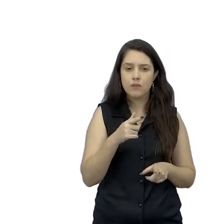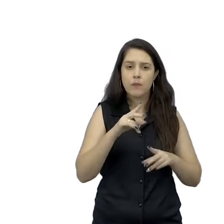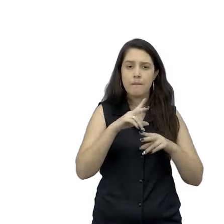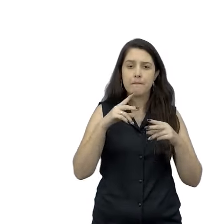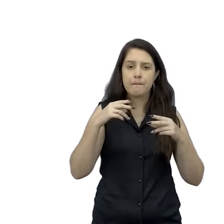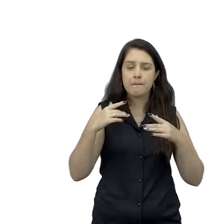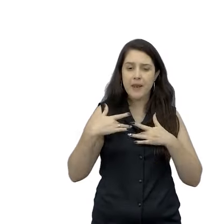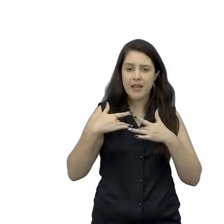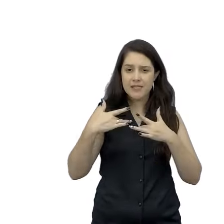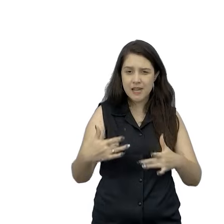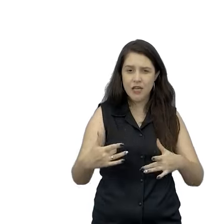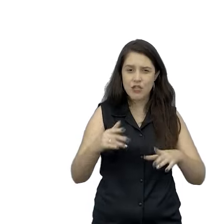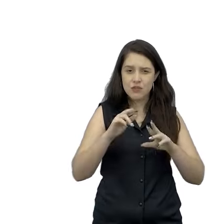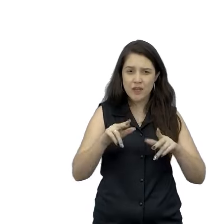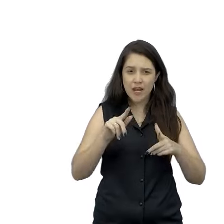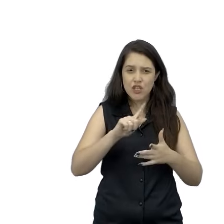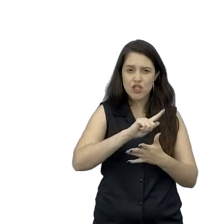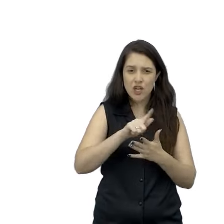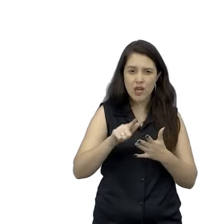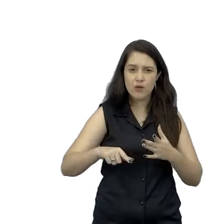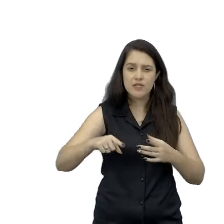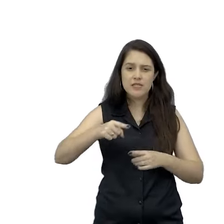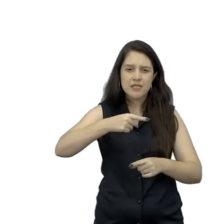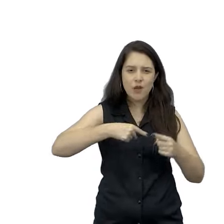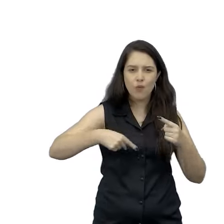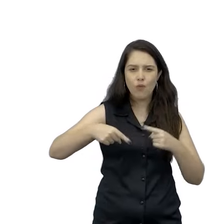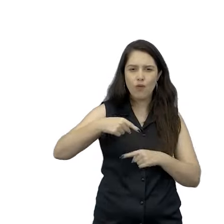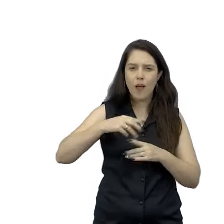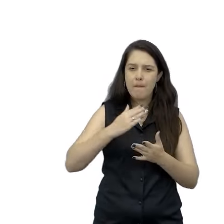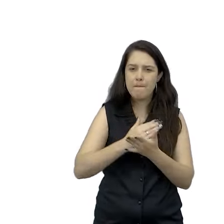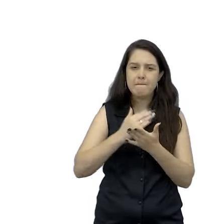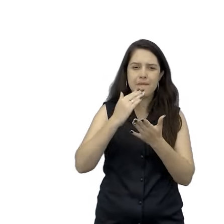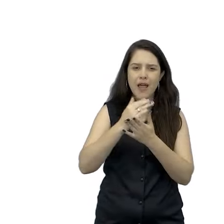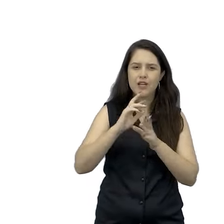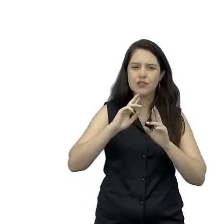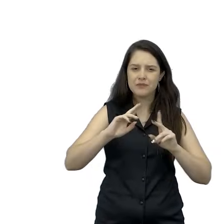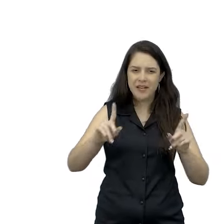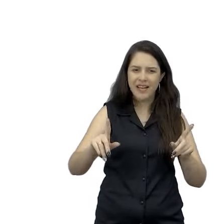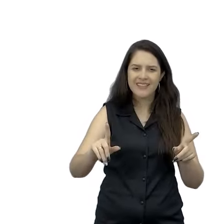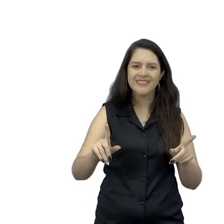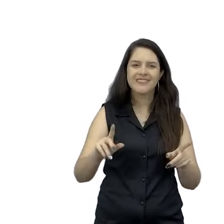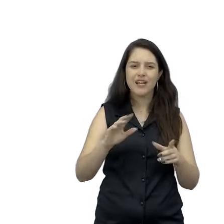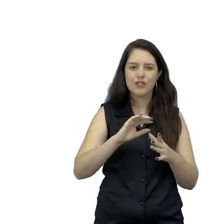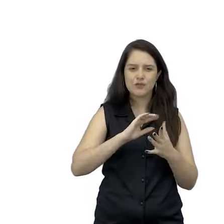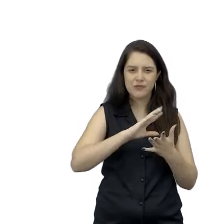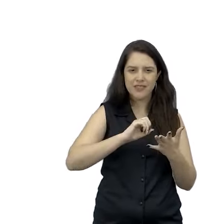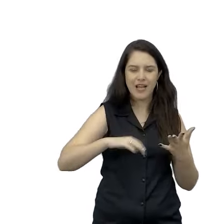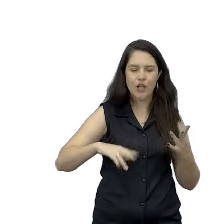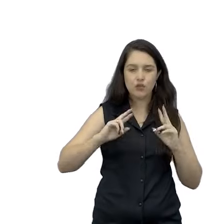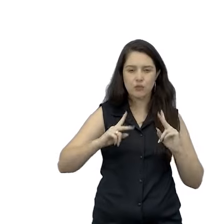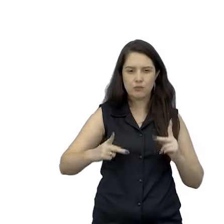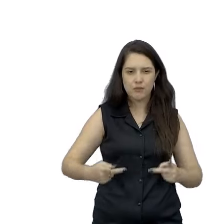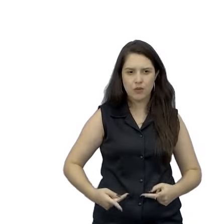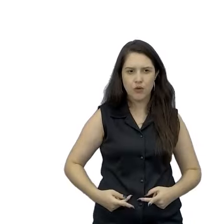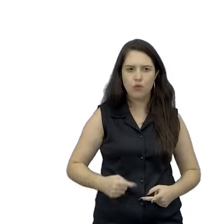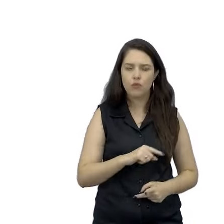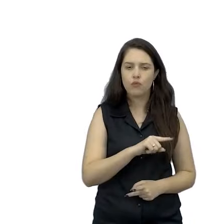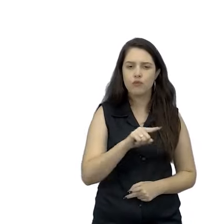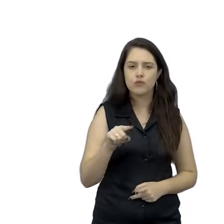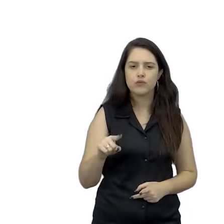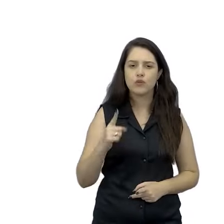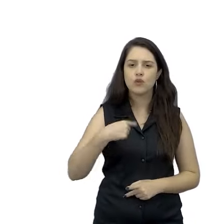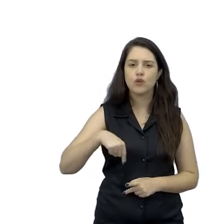nos diferentes gêneros que circulam nas mais diferentes esferas da atividade humana. Então, como vocês podem ver,